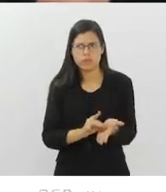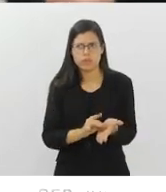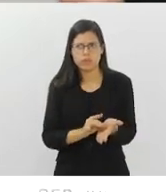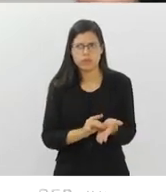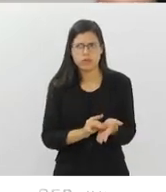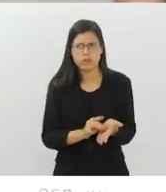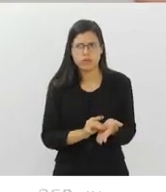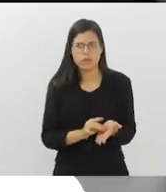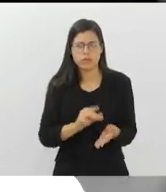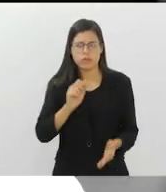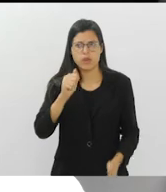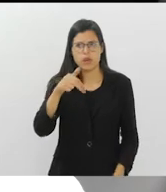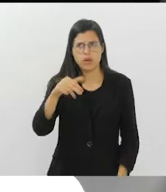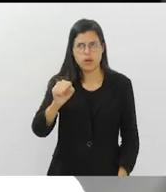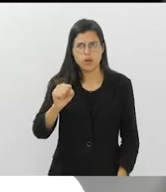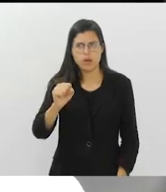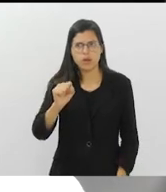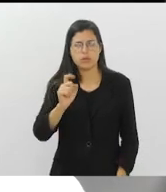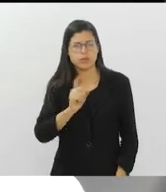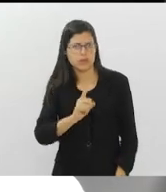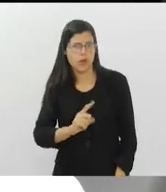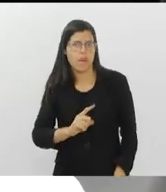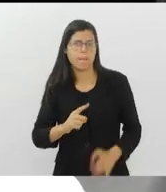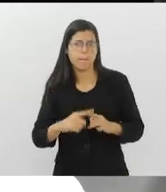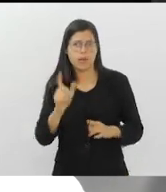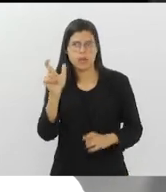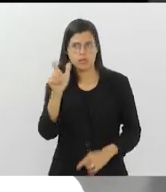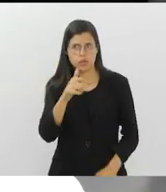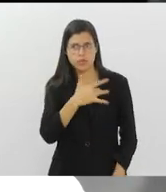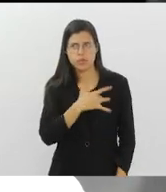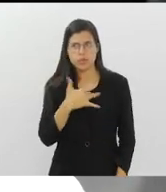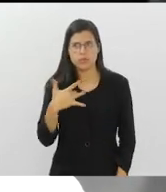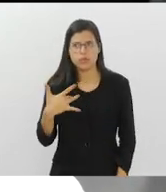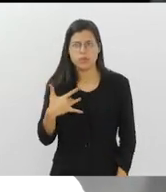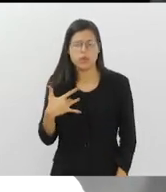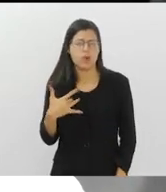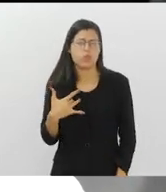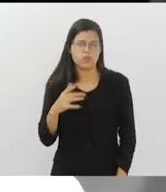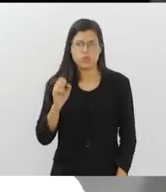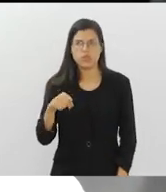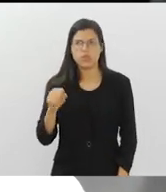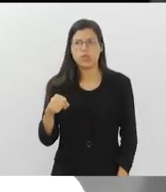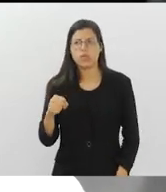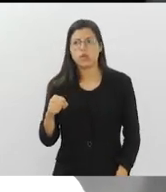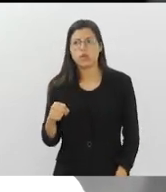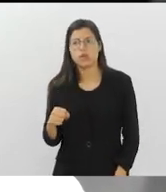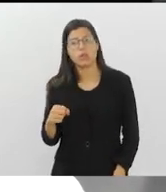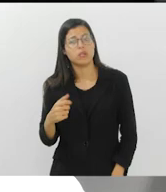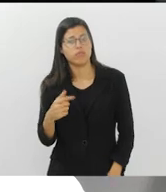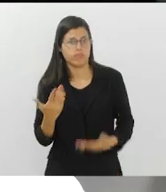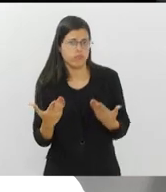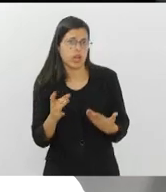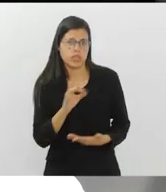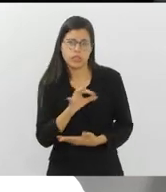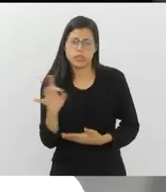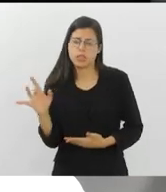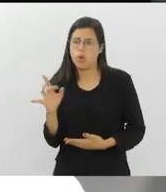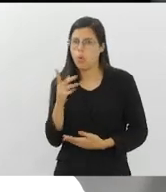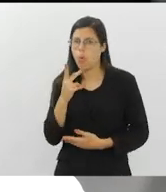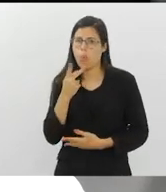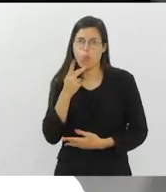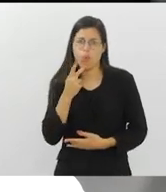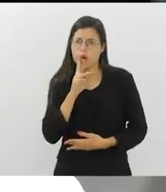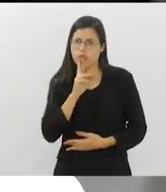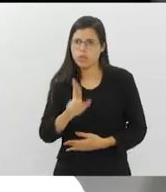saúde, sim. Não, aí, vamos lá, cada um tem que responder por si. Eu estou respondendo em nome da agência, e a Agência Nacional de Saúde Suplementar, em nenhum momento, entrou com